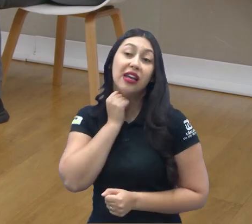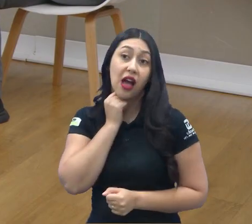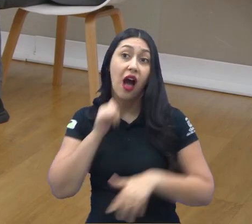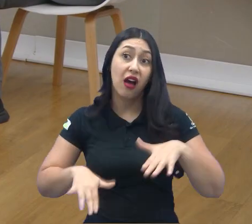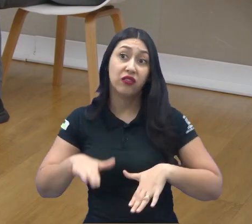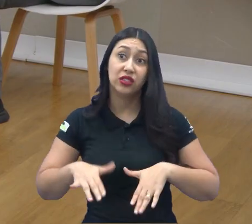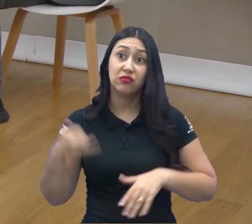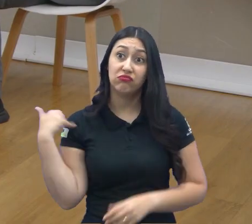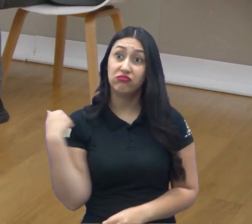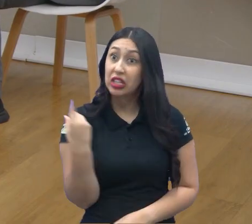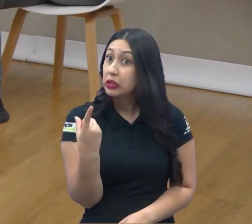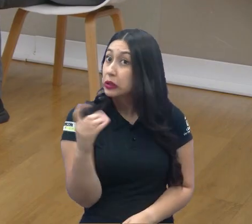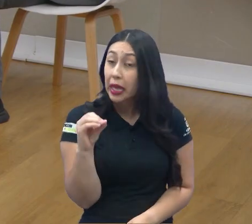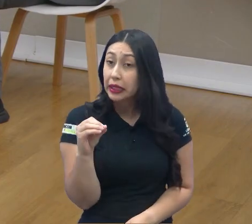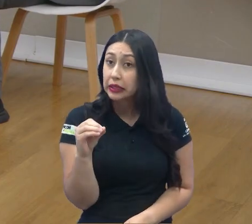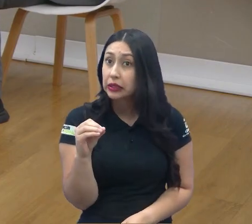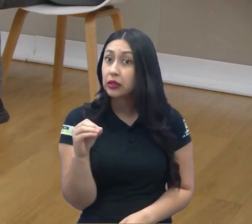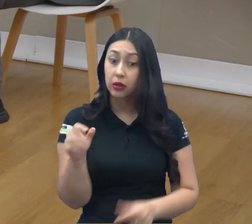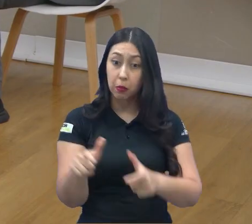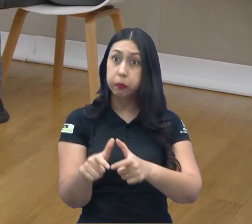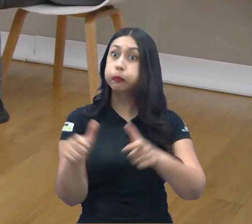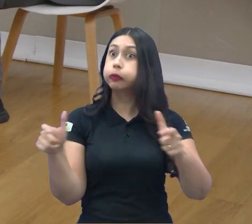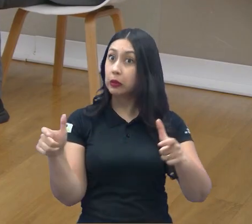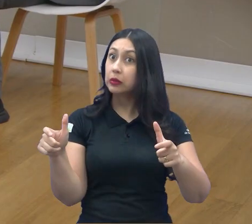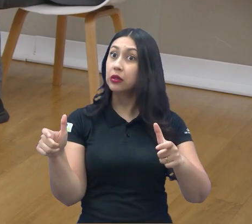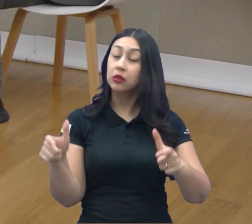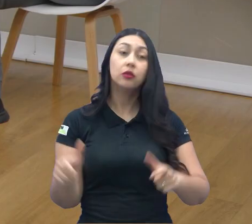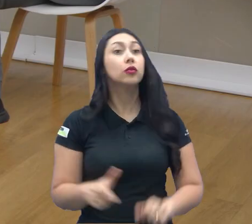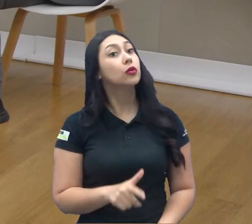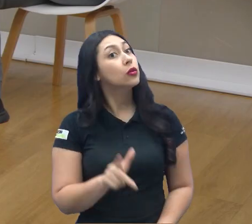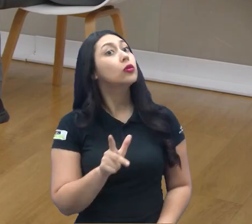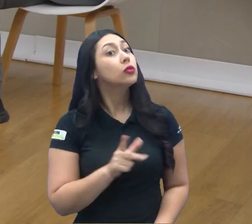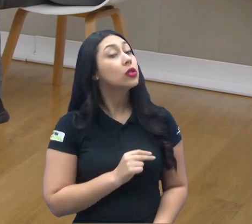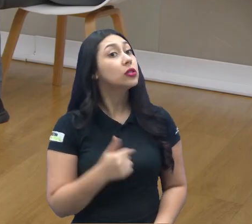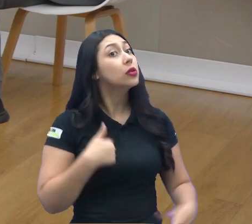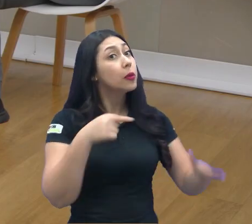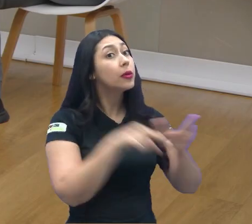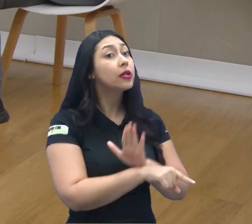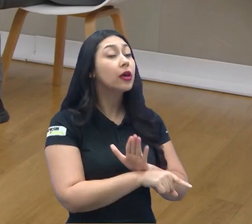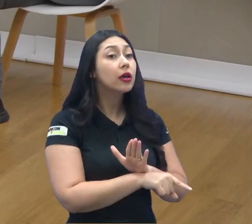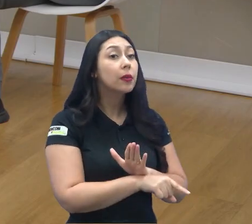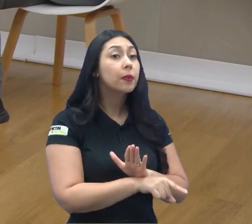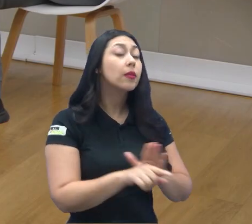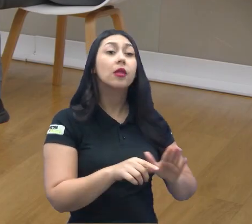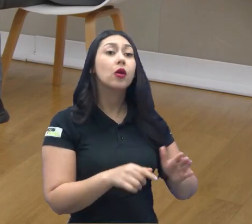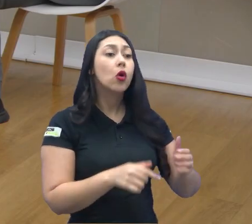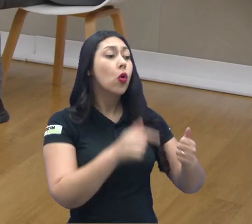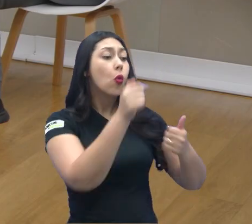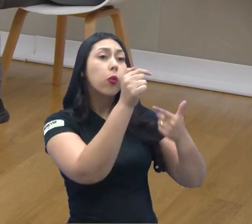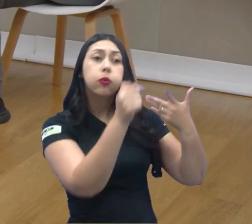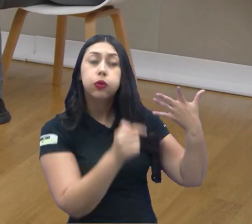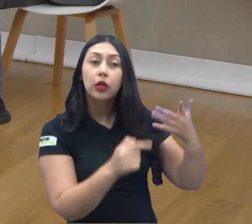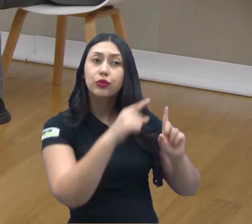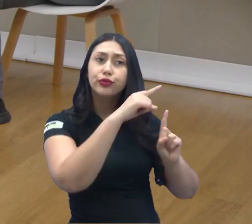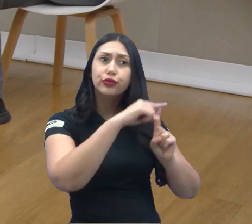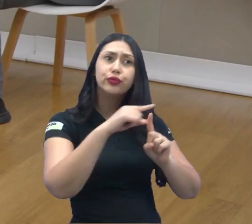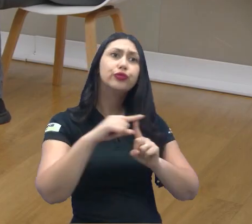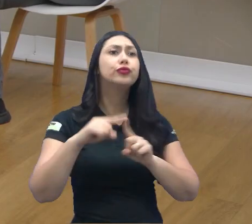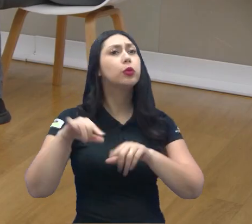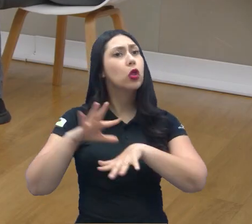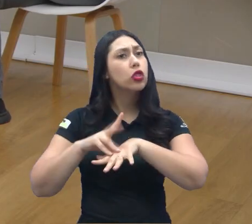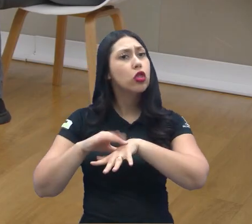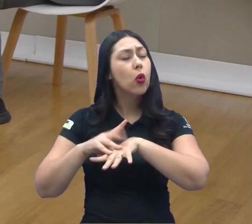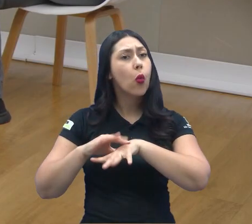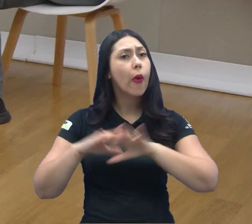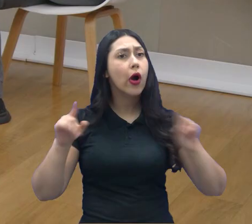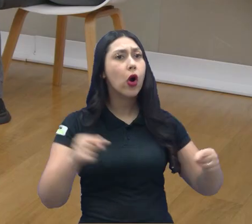Está cada dia mais comum em consultório isso. Olha só, e seria a minha próxima pergunta, né? Quais as doenças, os tipos de doenças que estão relacionadas com a queda de